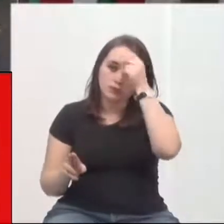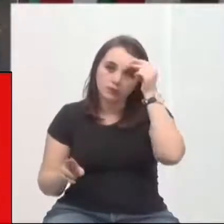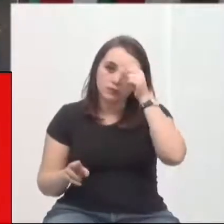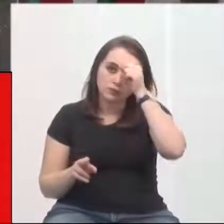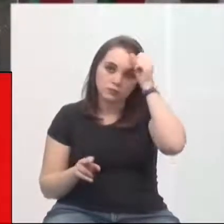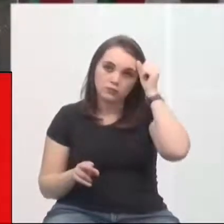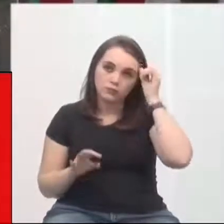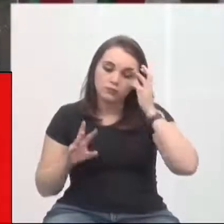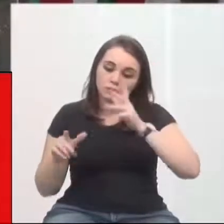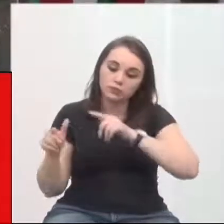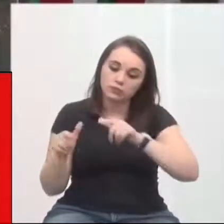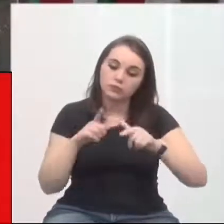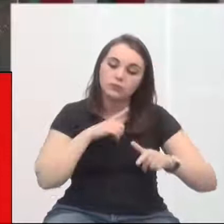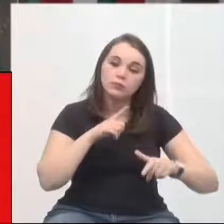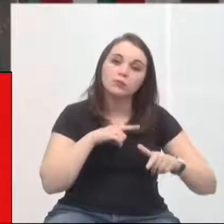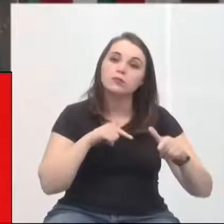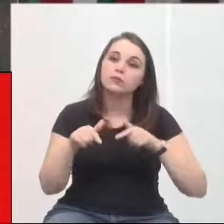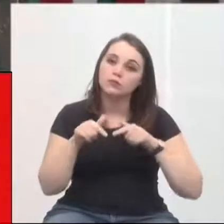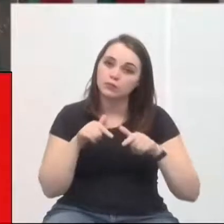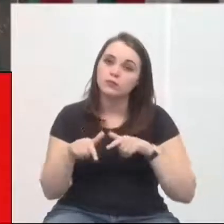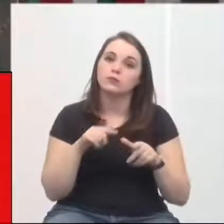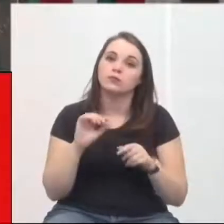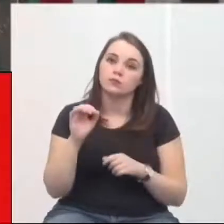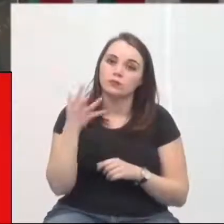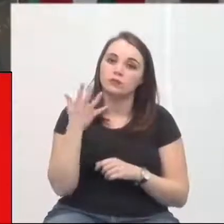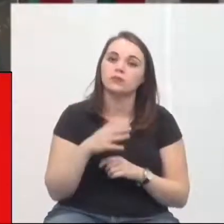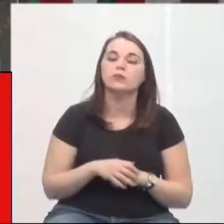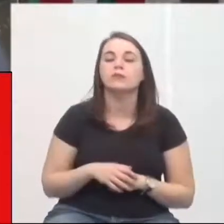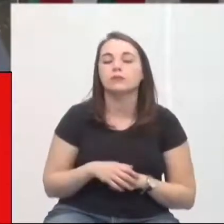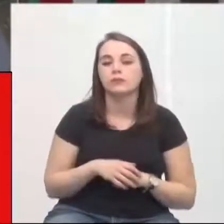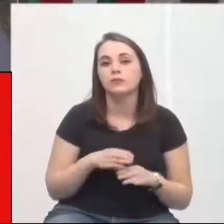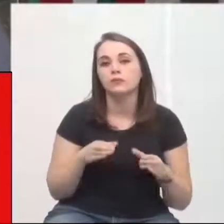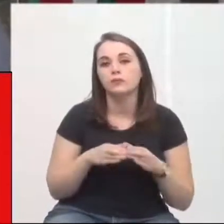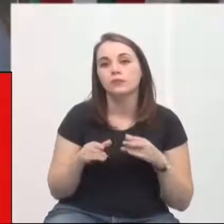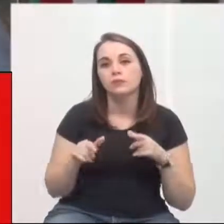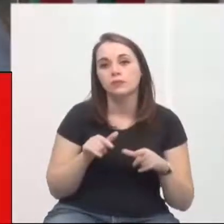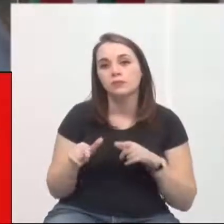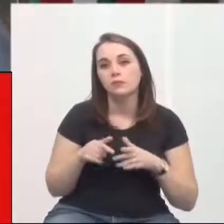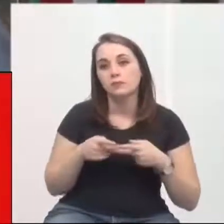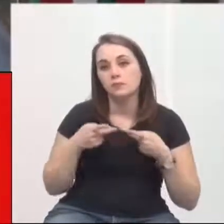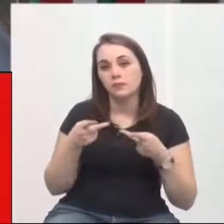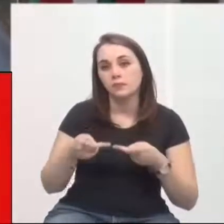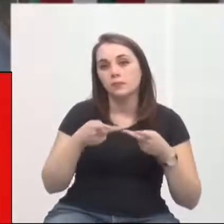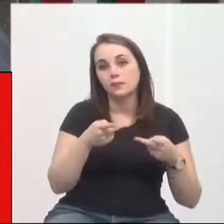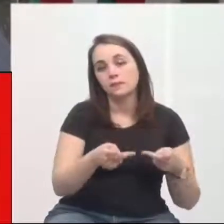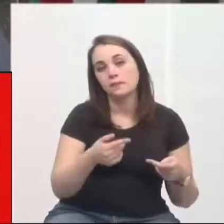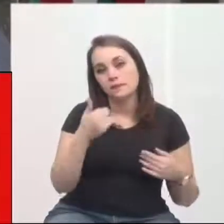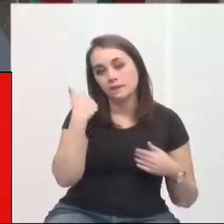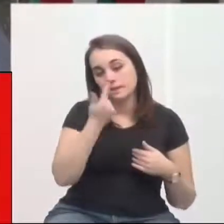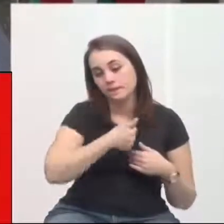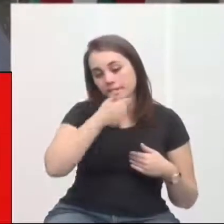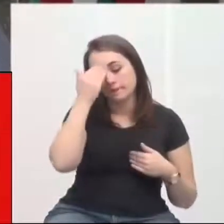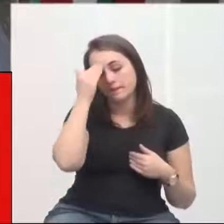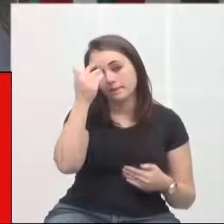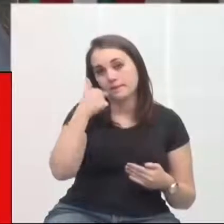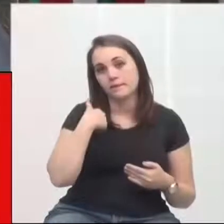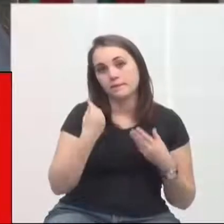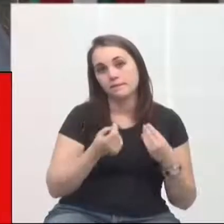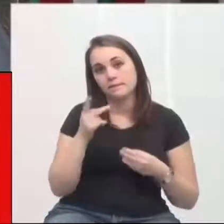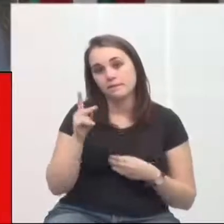dessa cidade nós temos obras. E a comissão de obras tem visitado, e aí o nosso agradecimento enquanto presidente